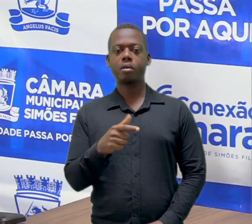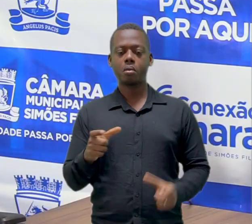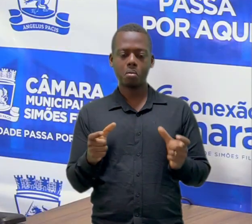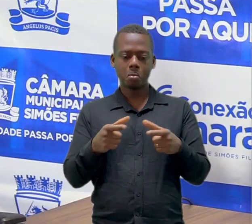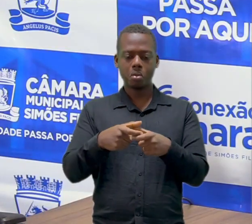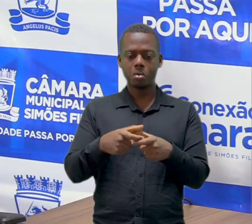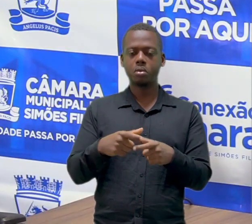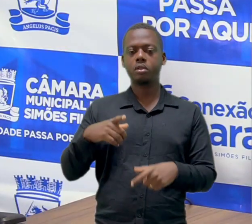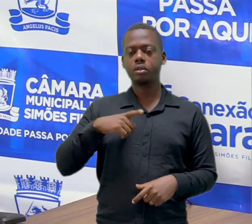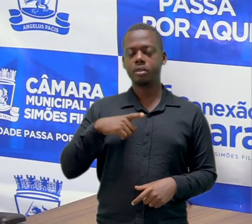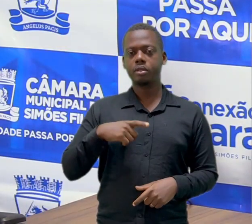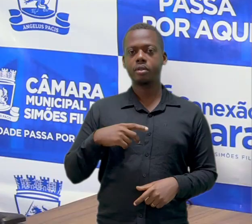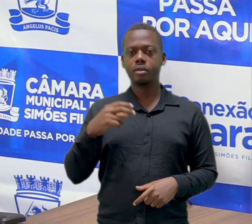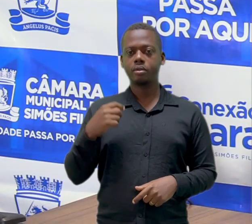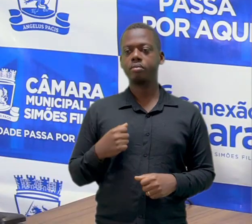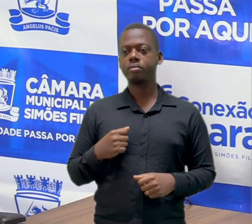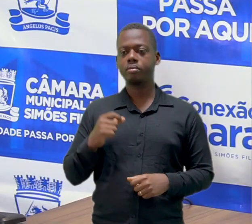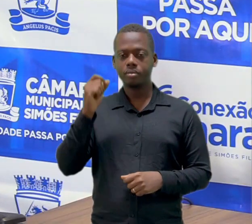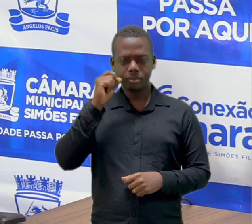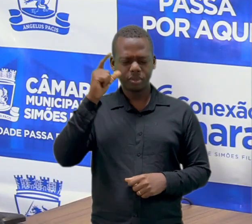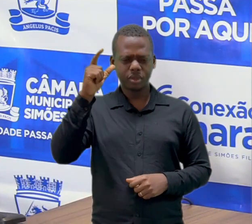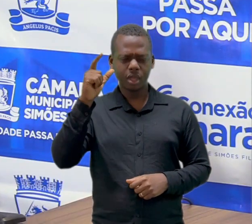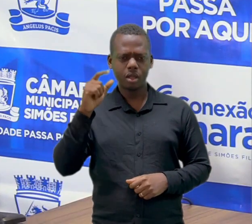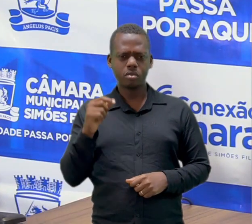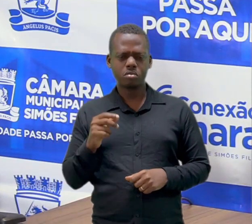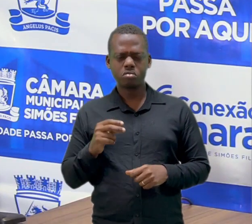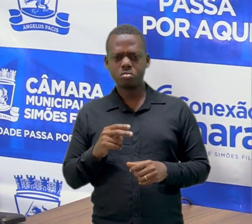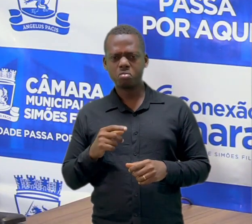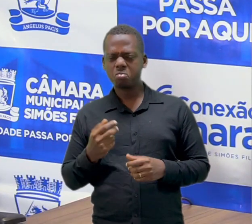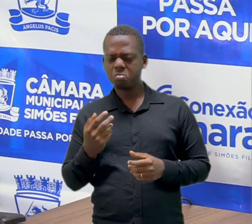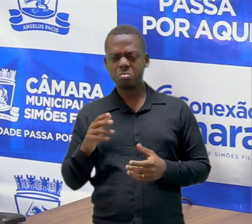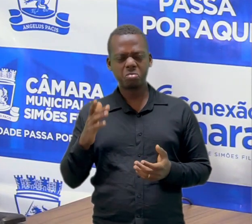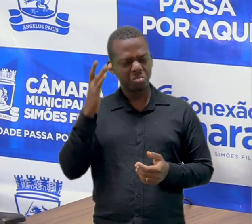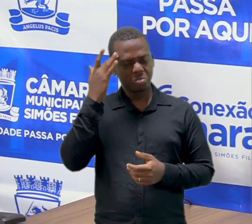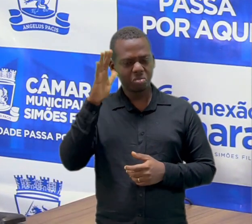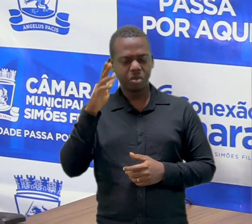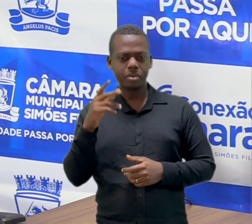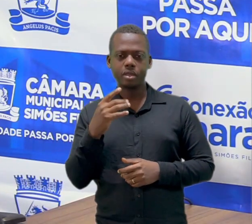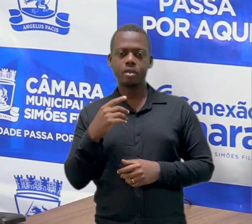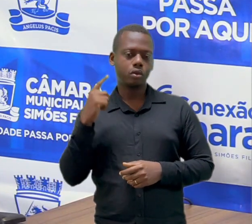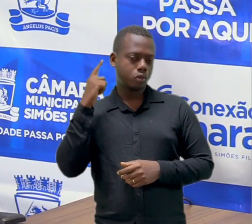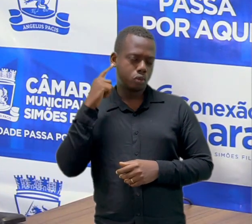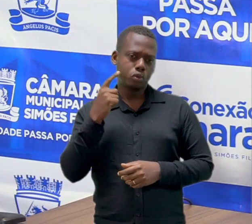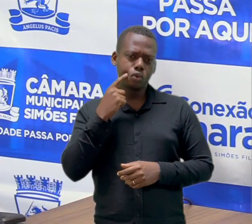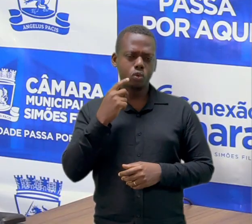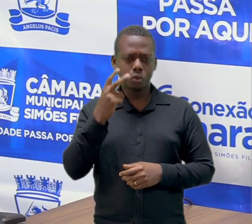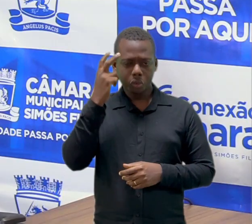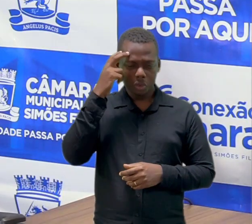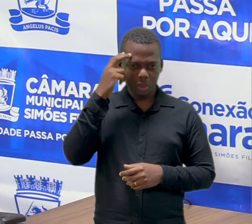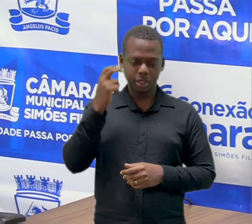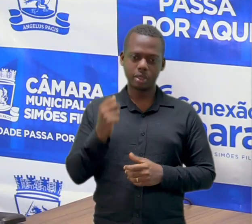pessoas que têm. Você falou algo interessante, eu nunca tinha parado para analisar, que Tem surdo o cego. surdo cego. Tem surdo. Aí- Aqui, nesse Monsilho tem, eu conheço.